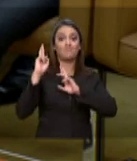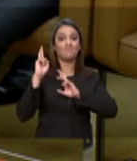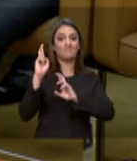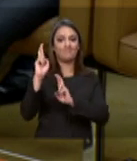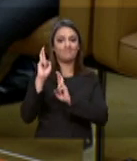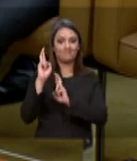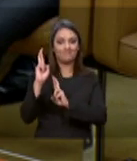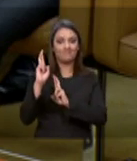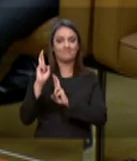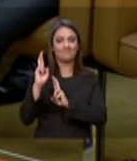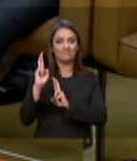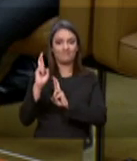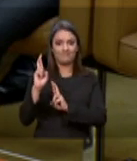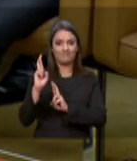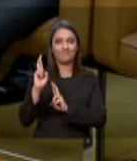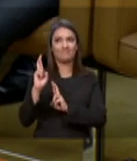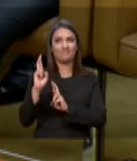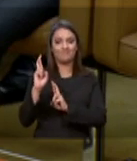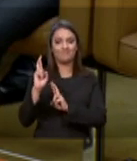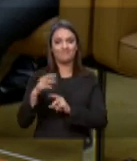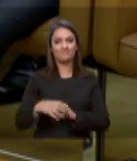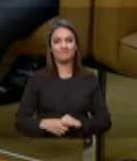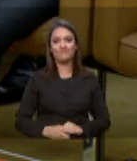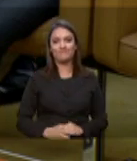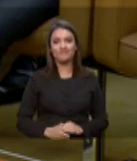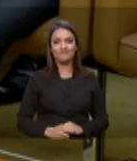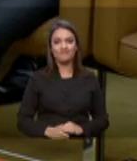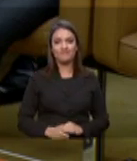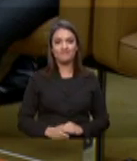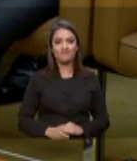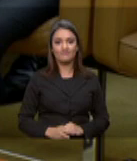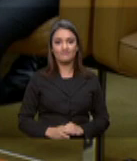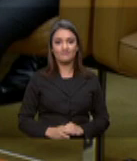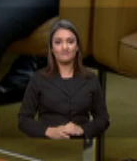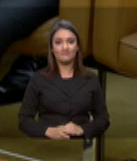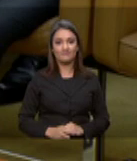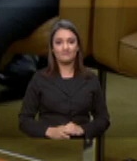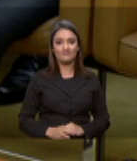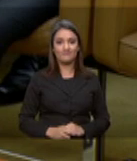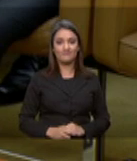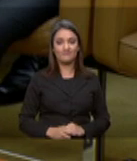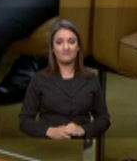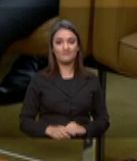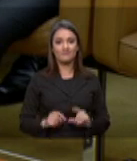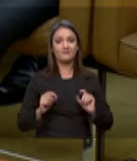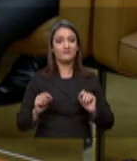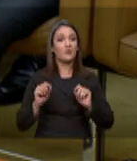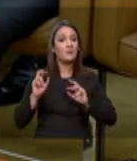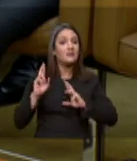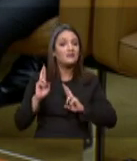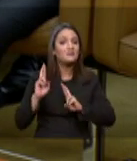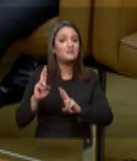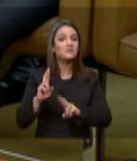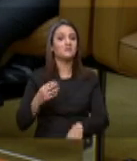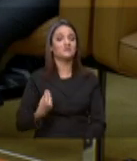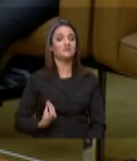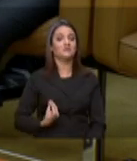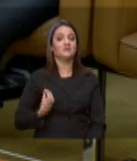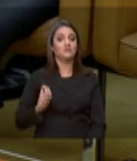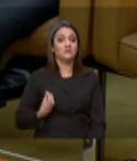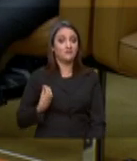e não é uma esperança, é uma esperança de vida.